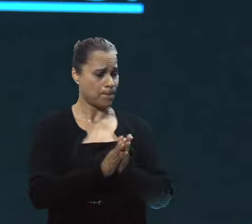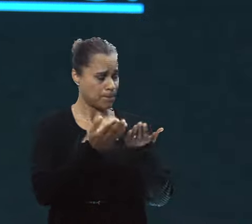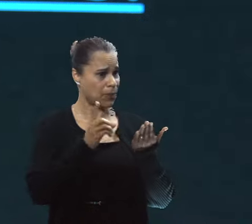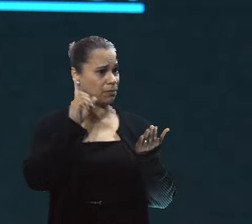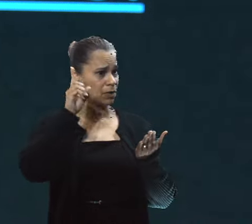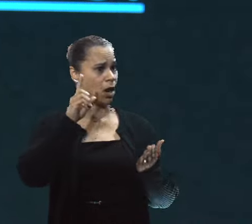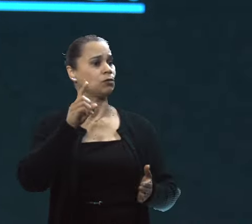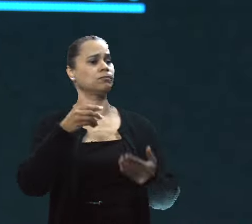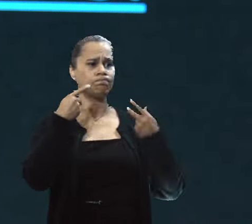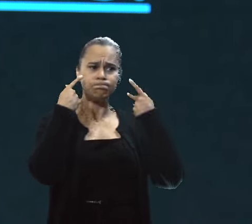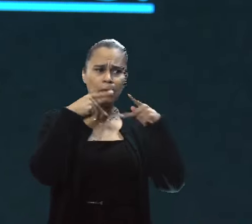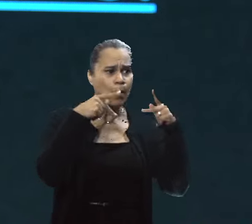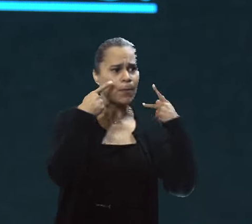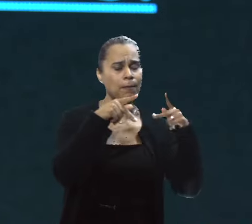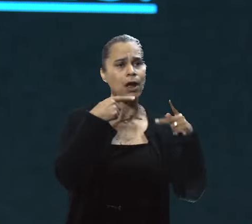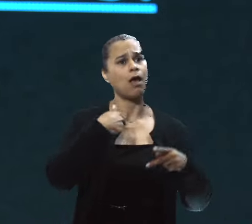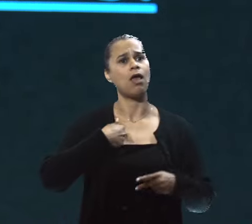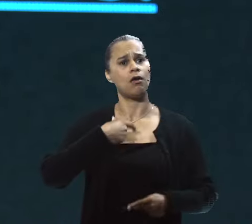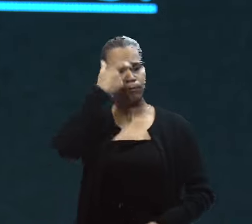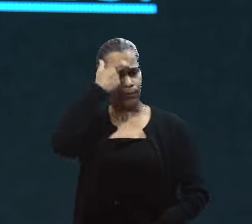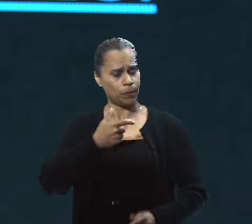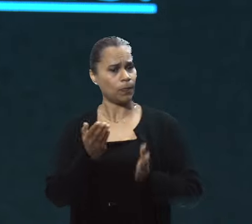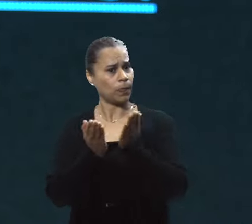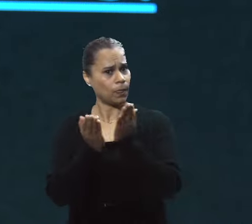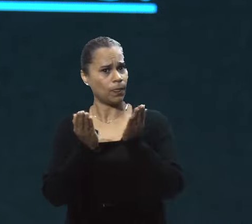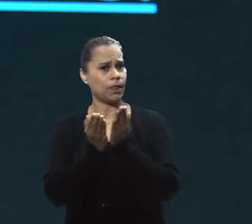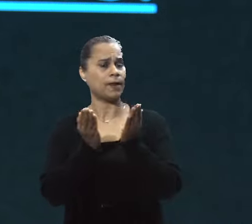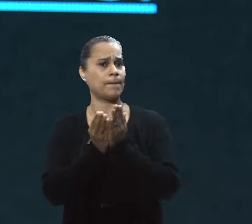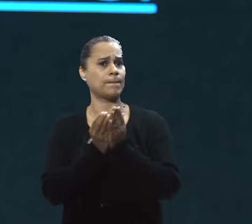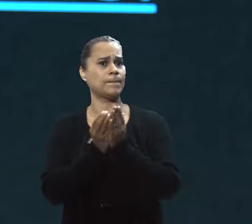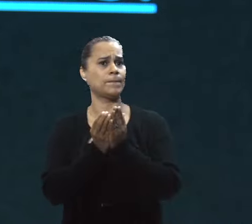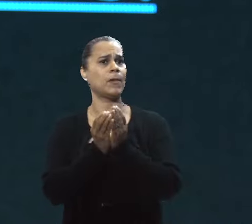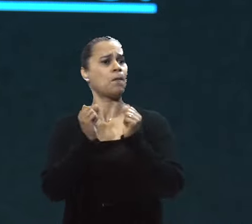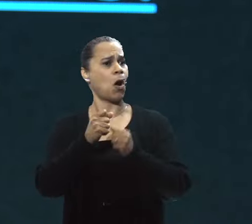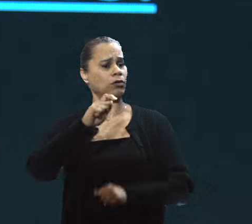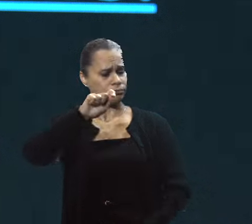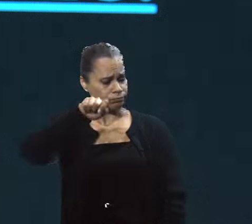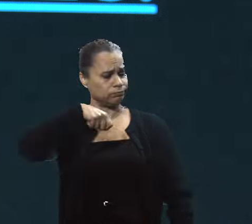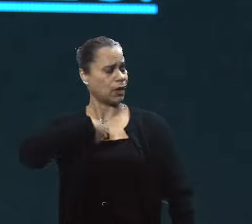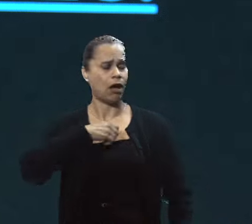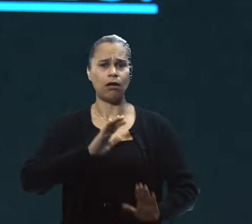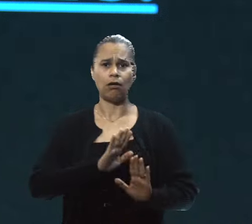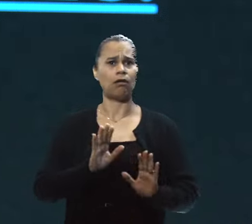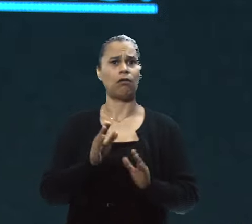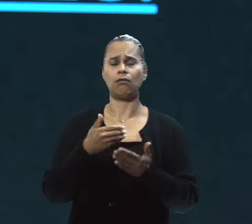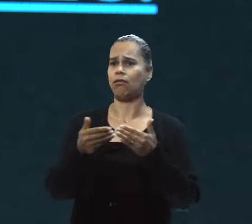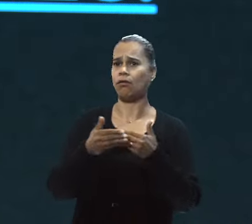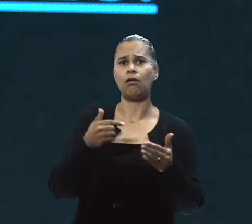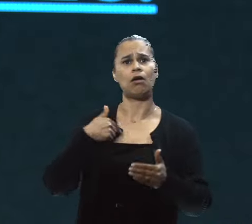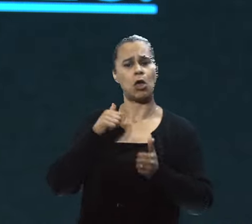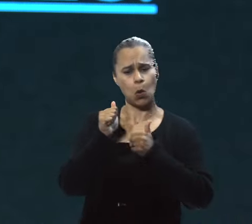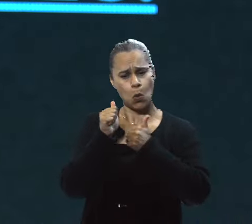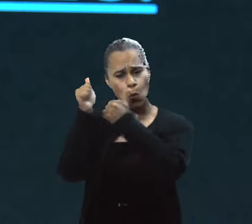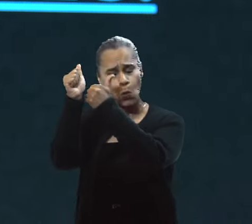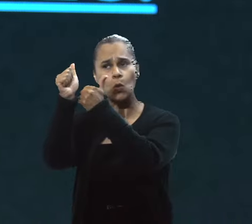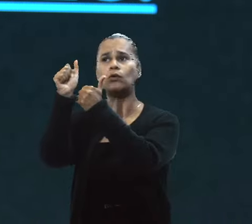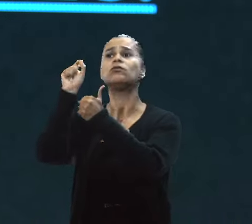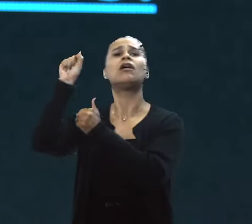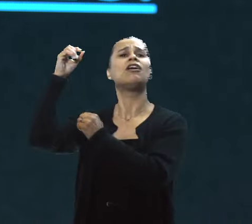Eu sou cristão. Você pode me chamar do que você quiser, eu vou continuar seguindo o que Jesus ensinou.